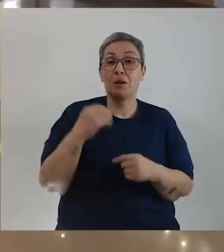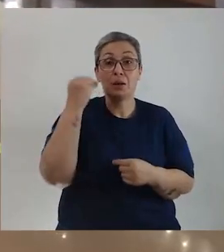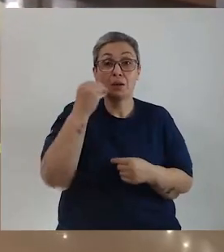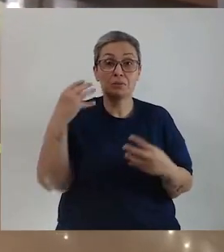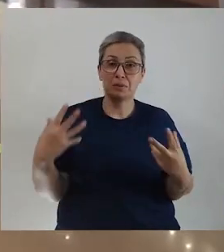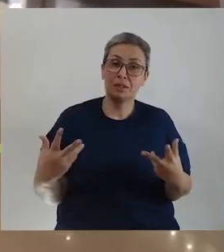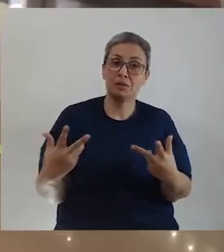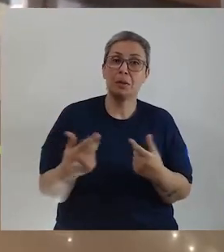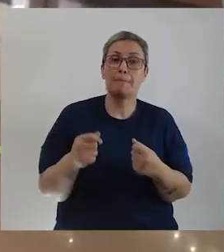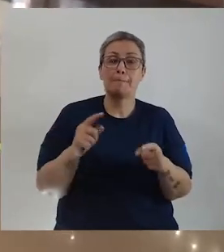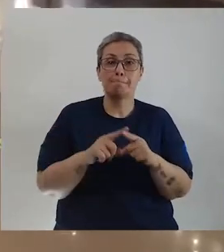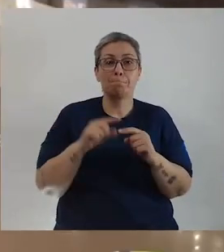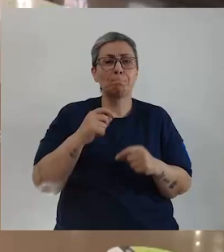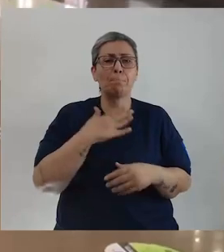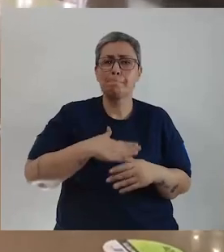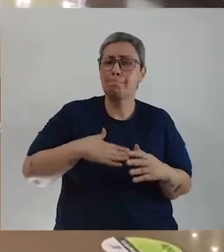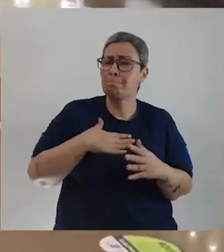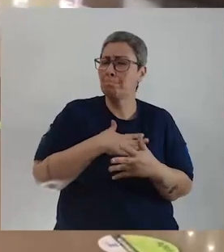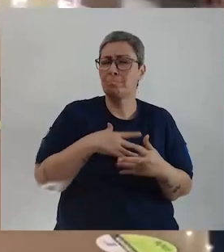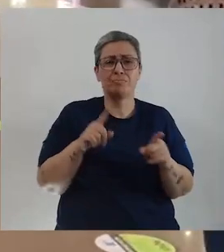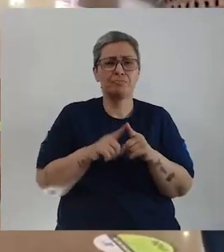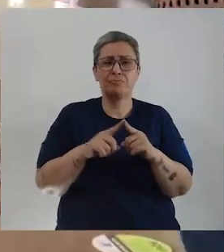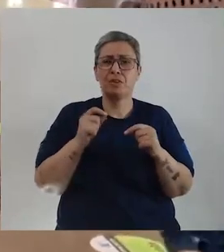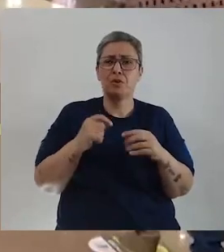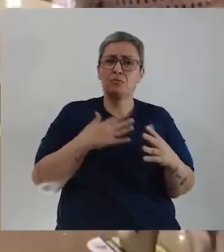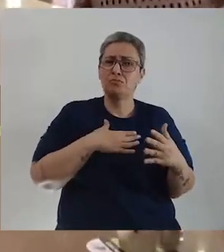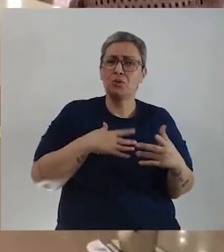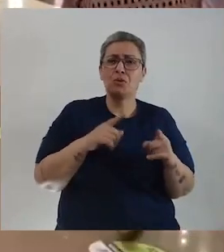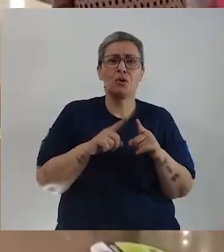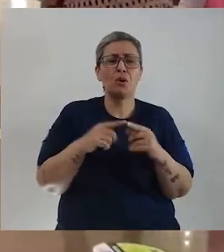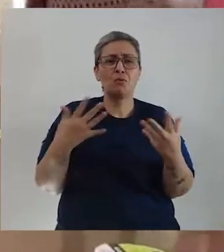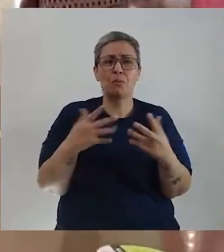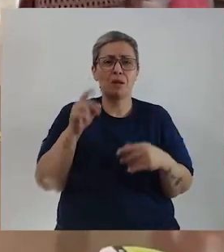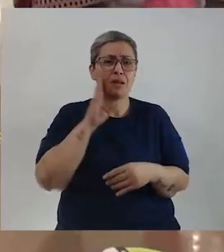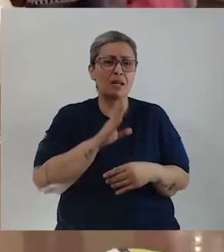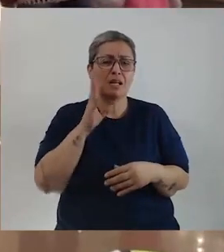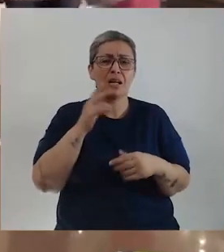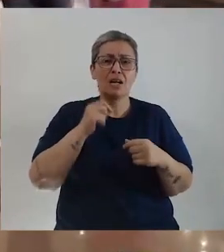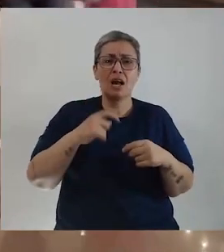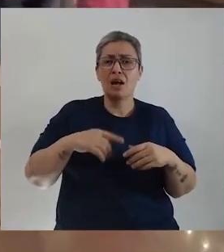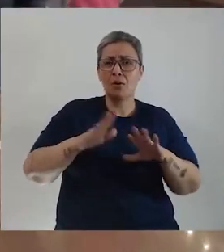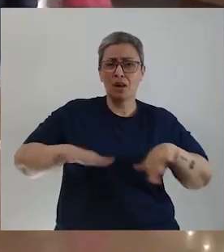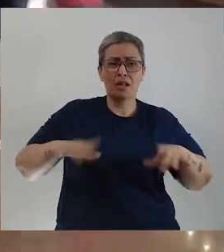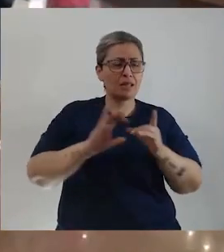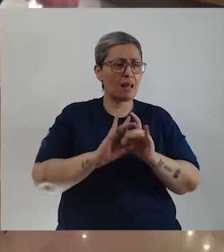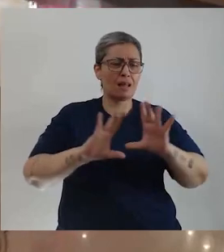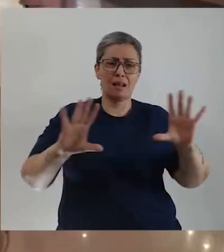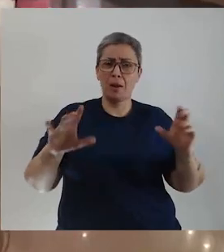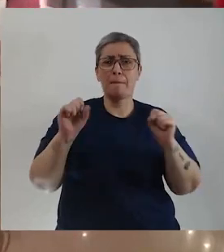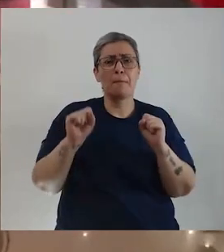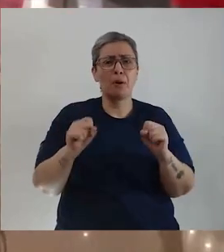uma experiência maravilhosa, tá? A gente curtiu muito, foi bem agradável e foi bem legal que a gente deixou as crianças à